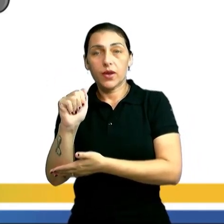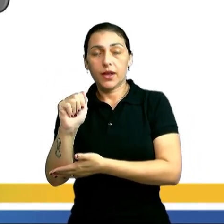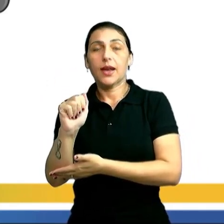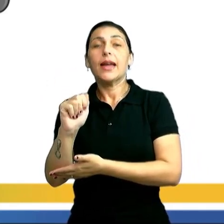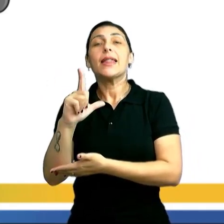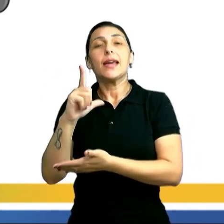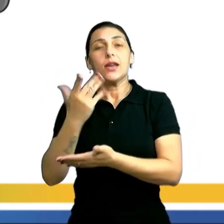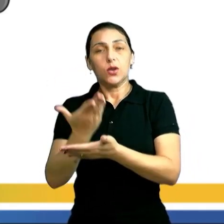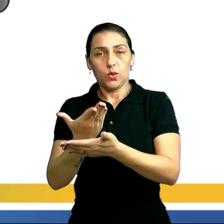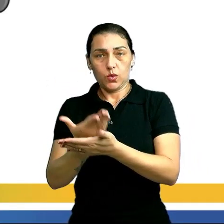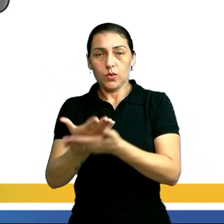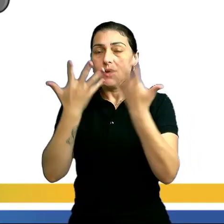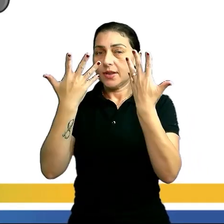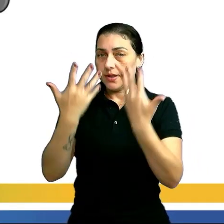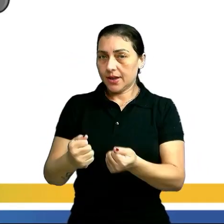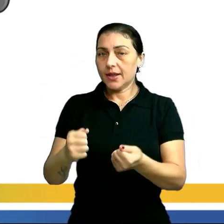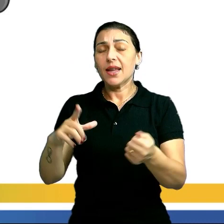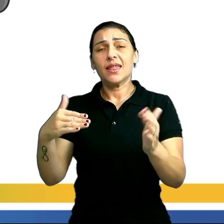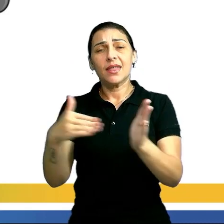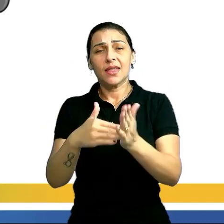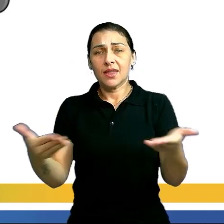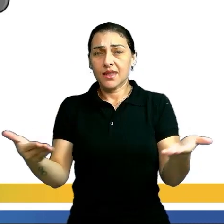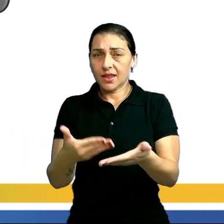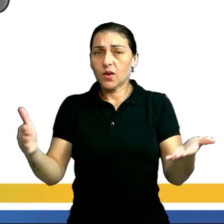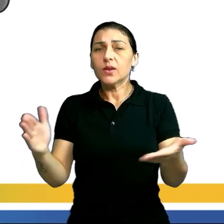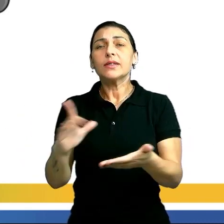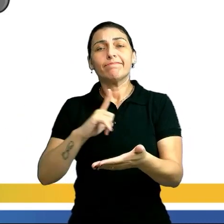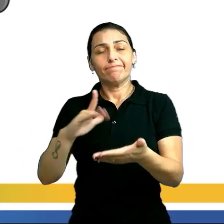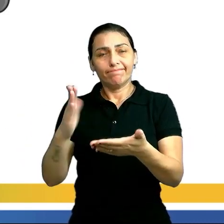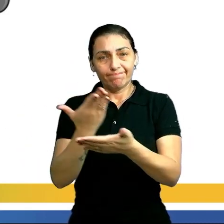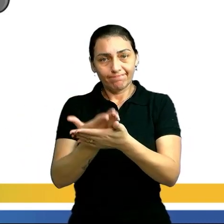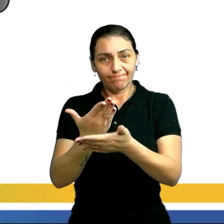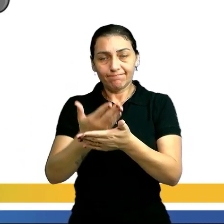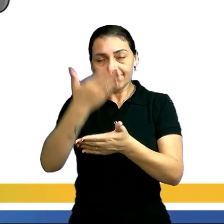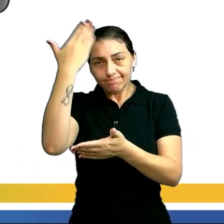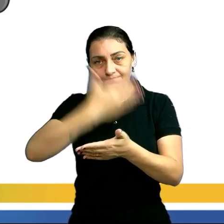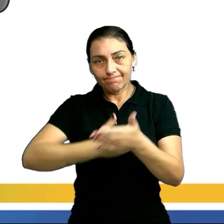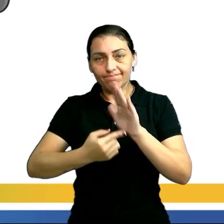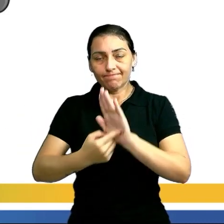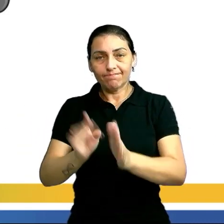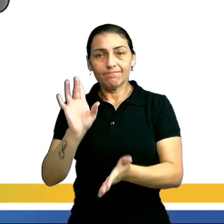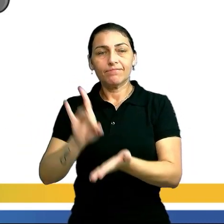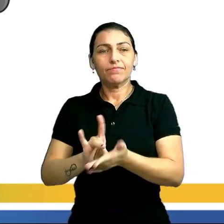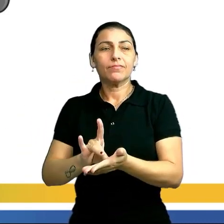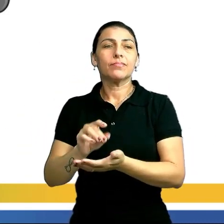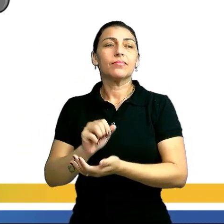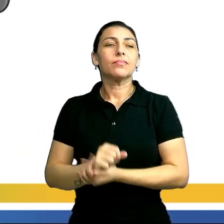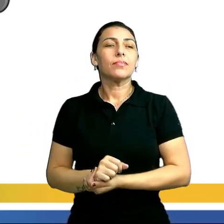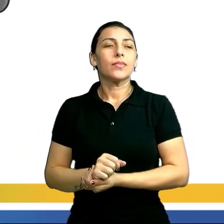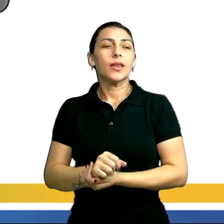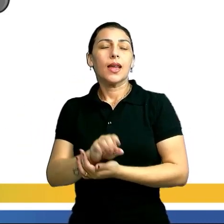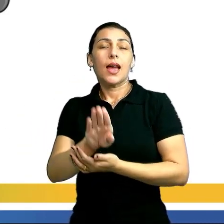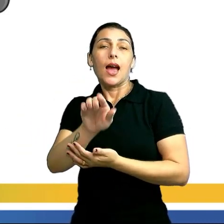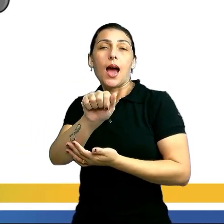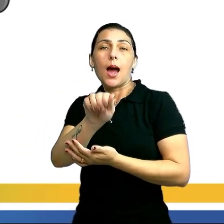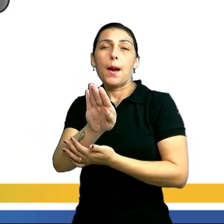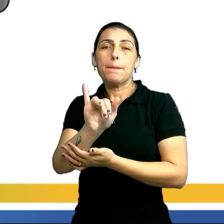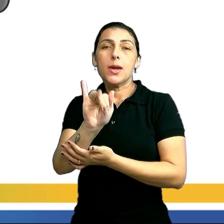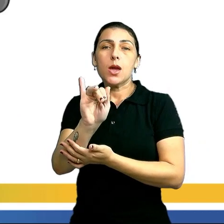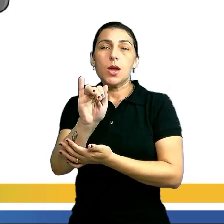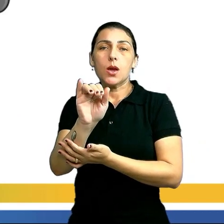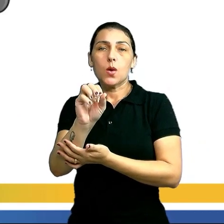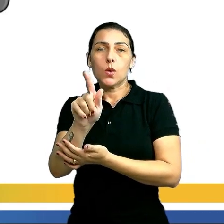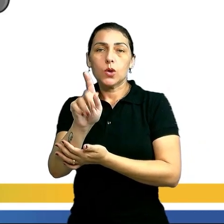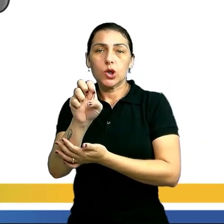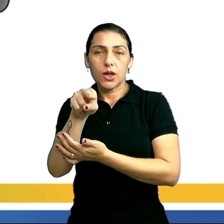há estudos relacionados a essa vertente. A biogênese, ela perdurou